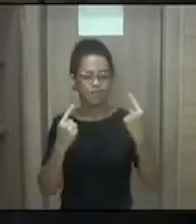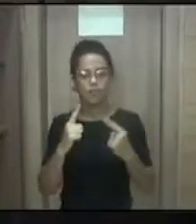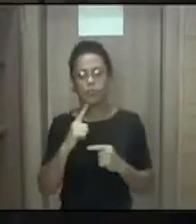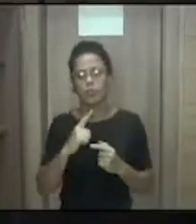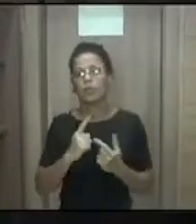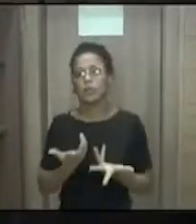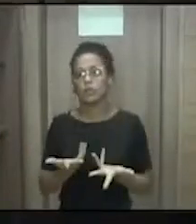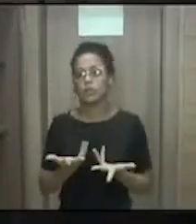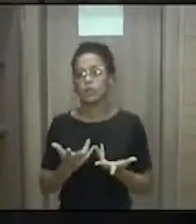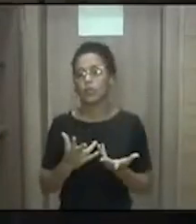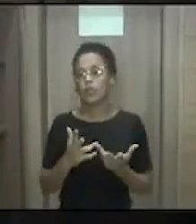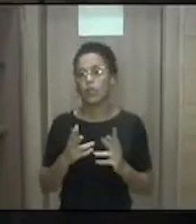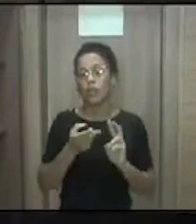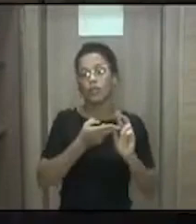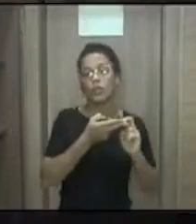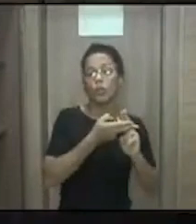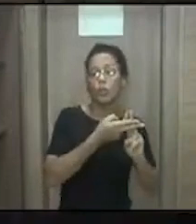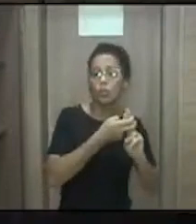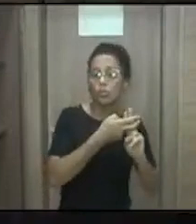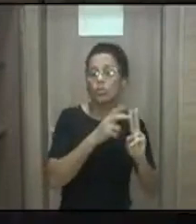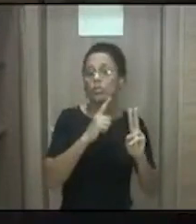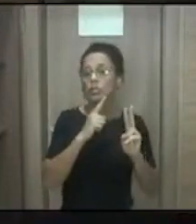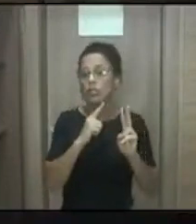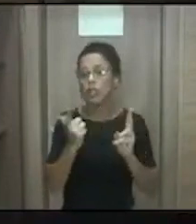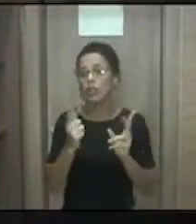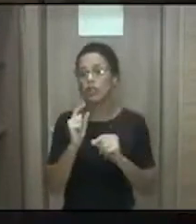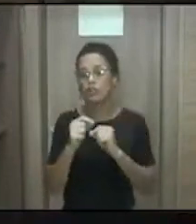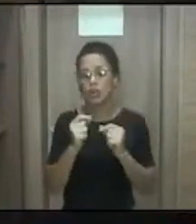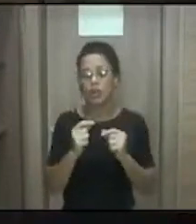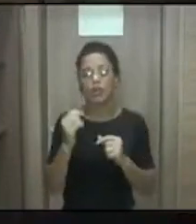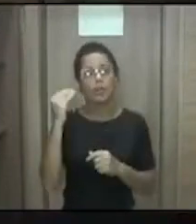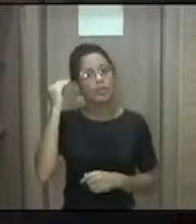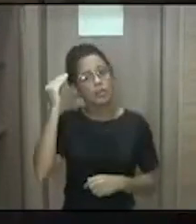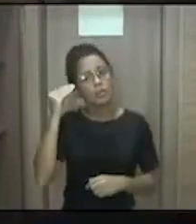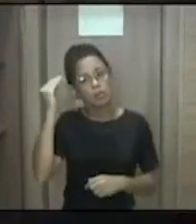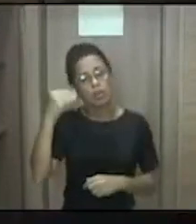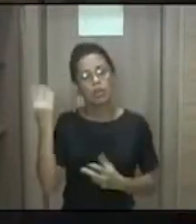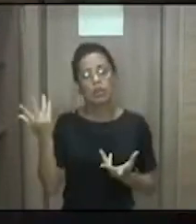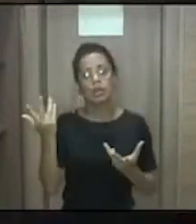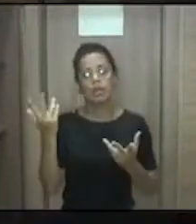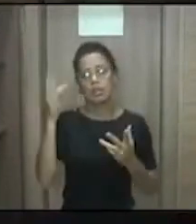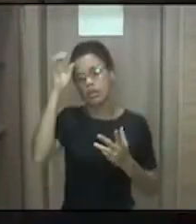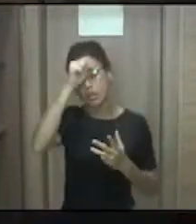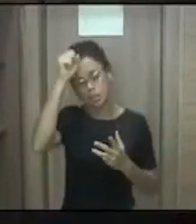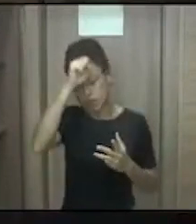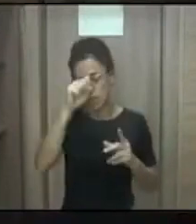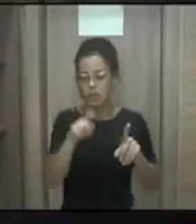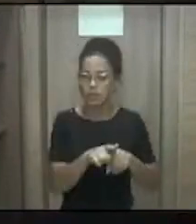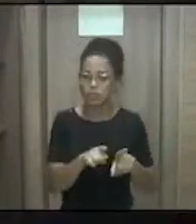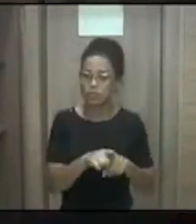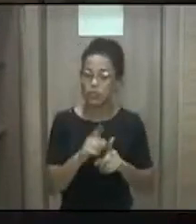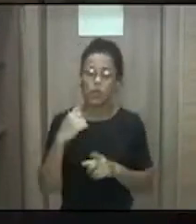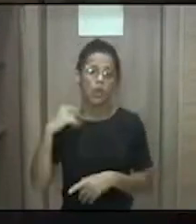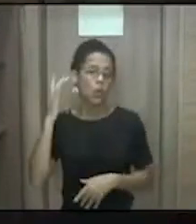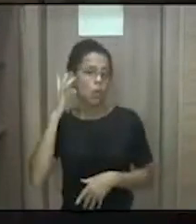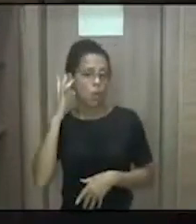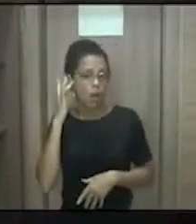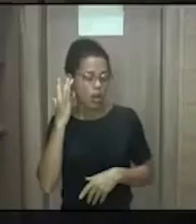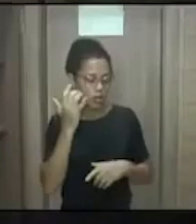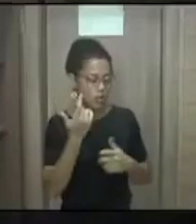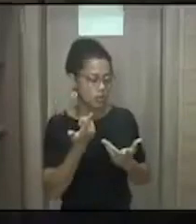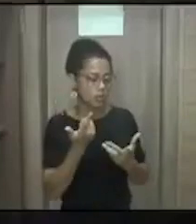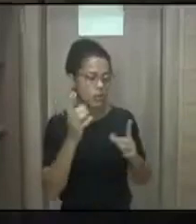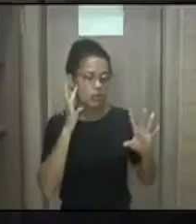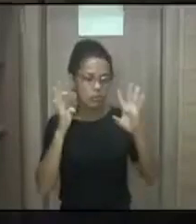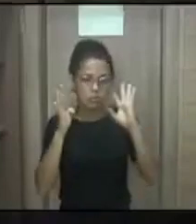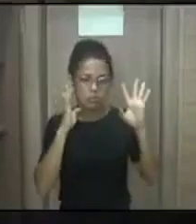Então, eu acho que o SUS vem trazendo aí, acumulando experiências e aprendizados nisso, E eu acho que a análise de casos,